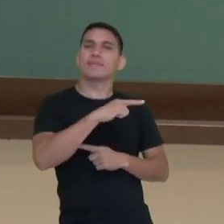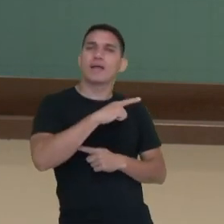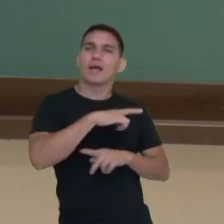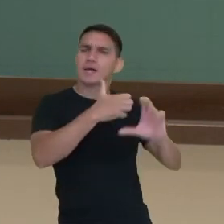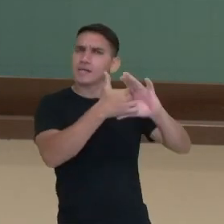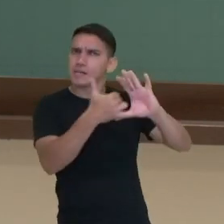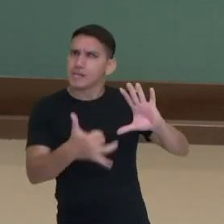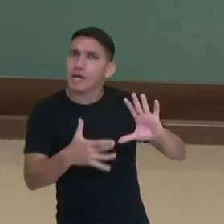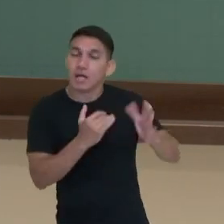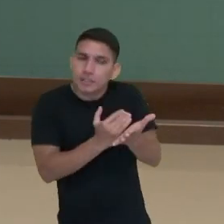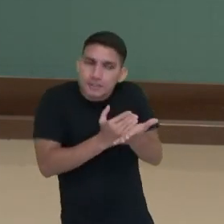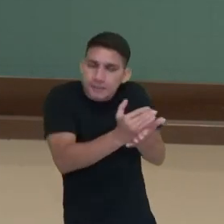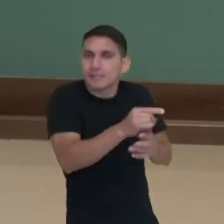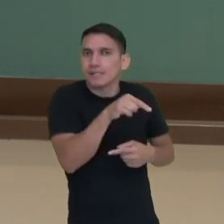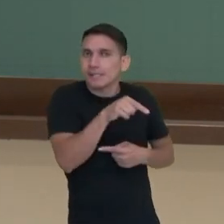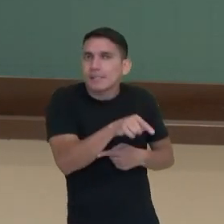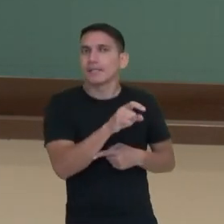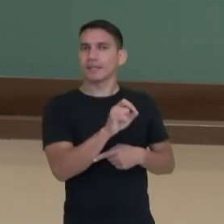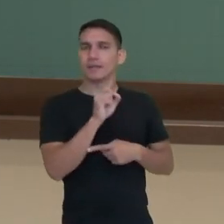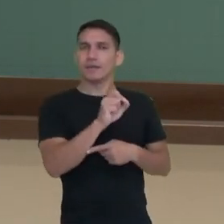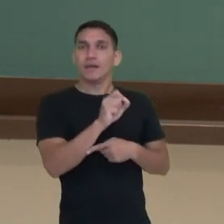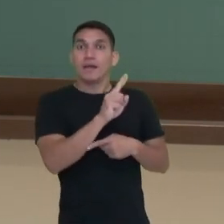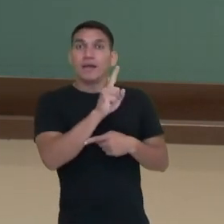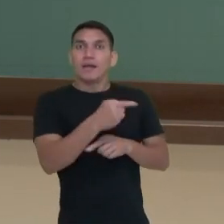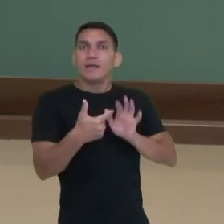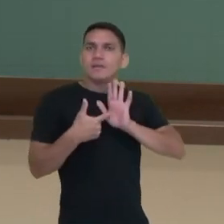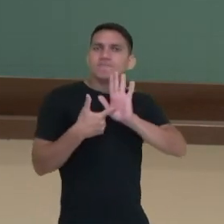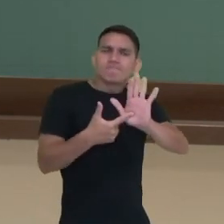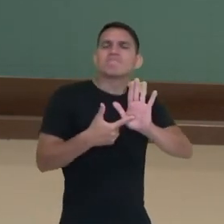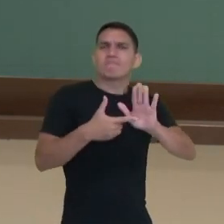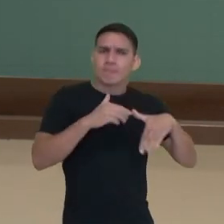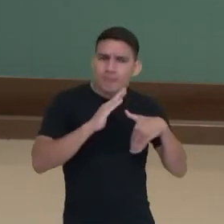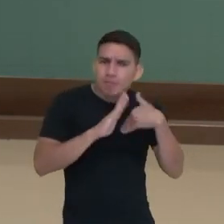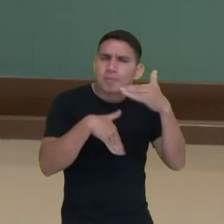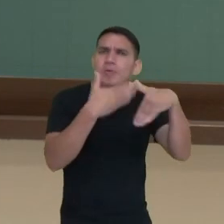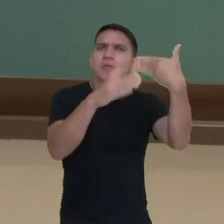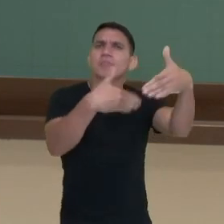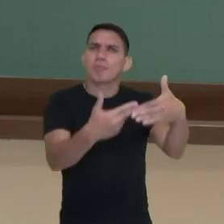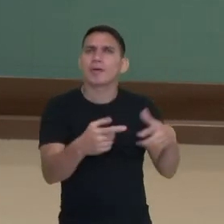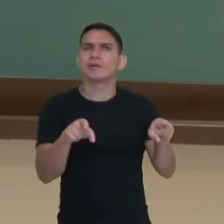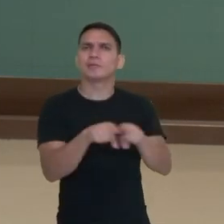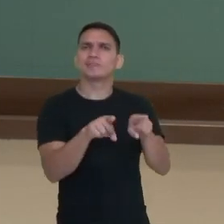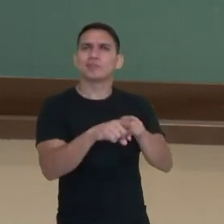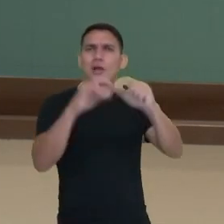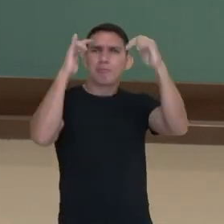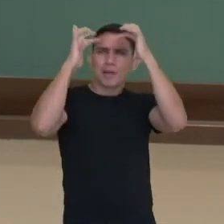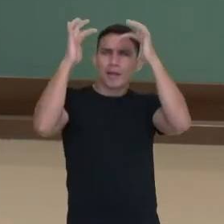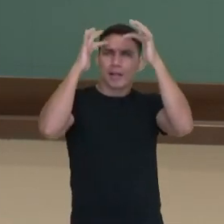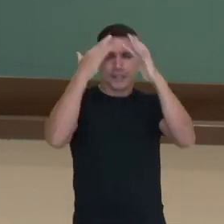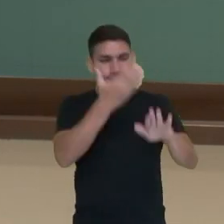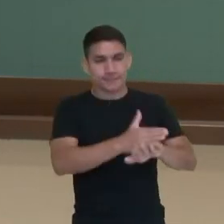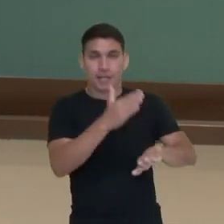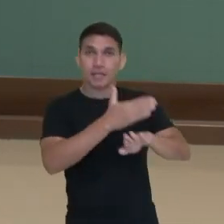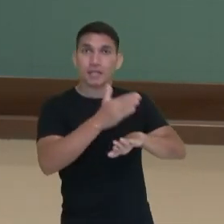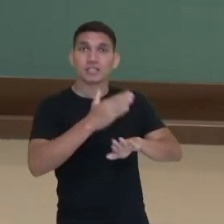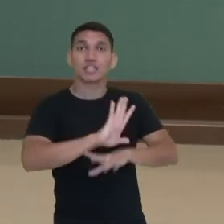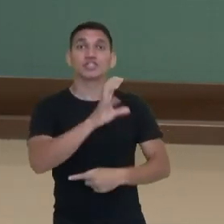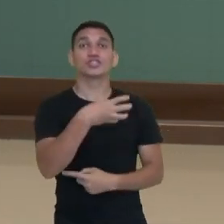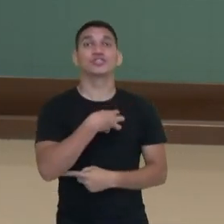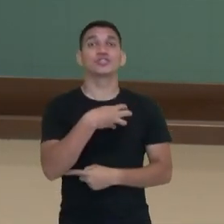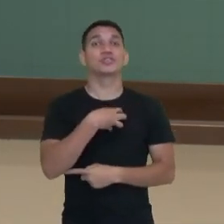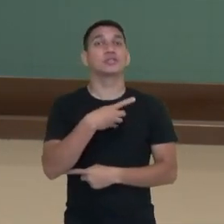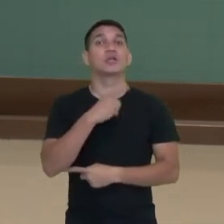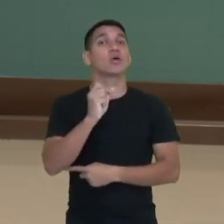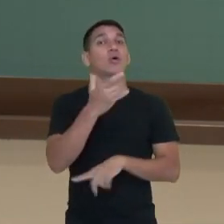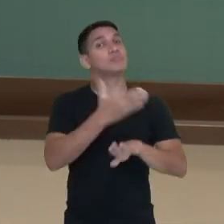característica inicial, né? De terem sido desenvolvidas, pensadas e treinadas como uma forma de